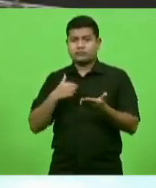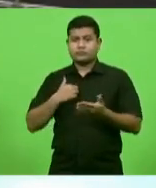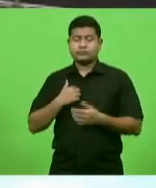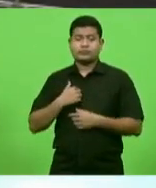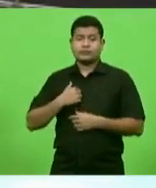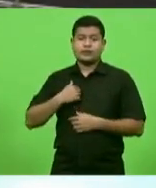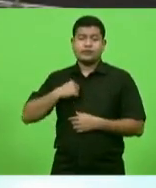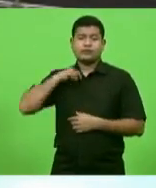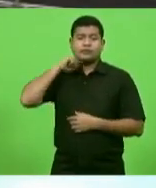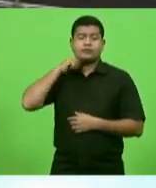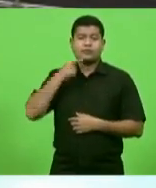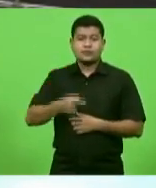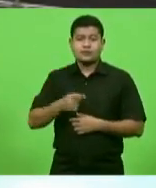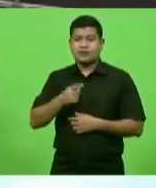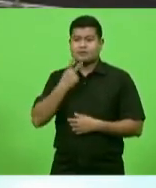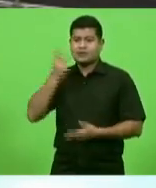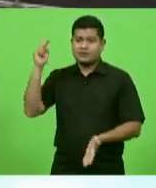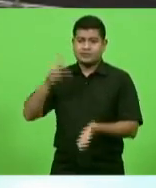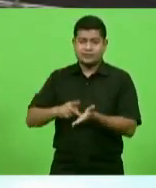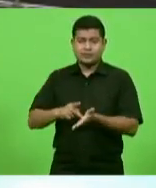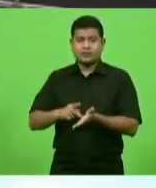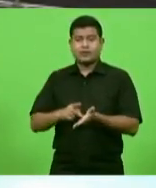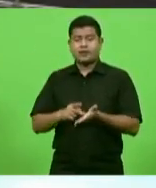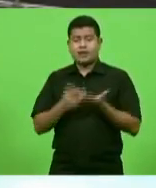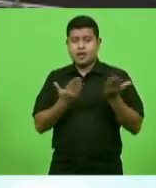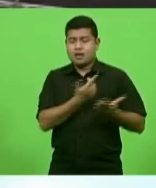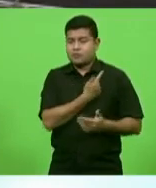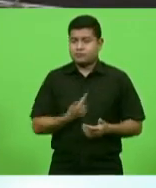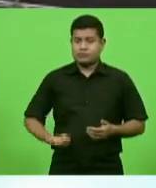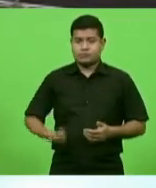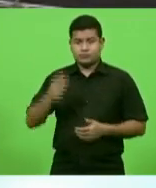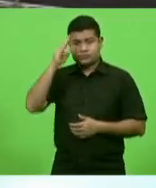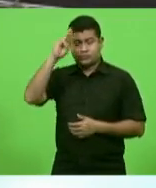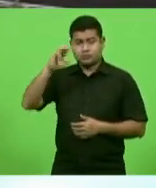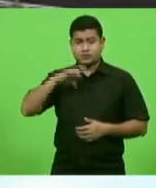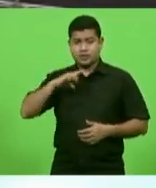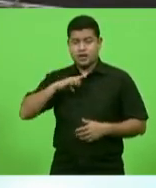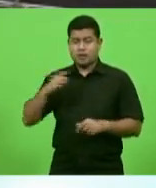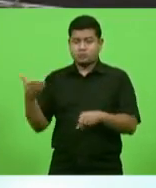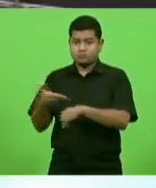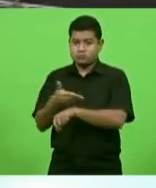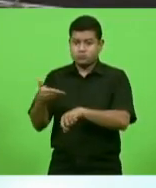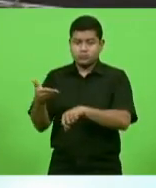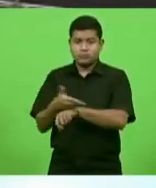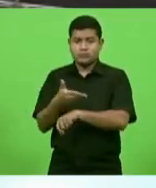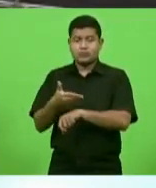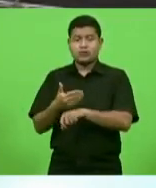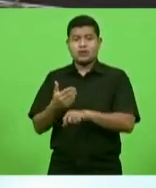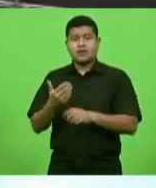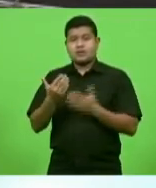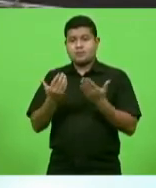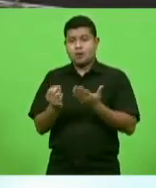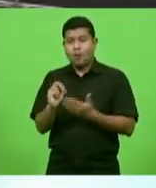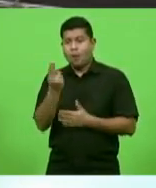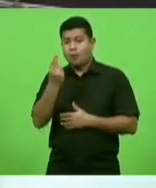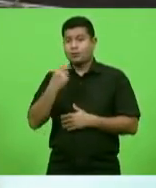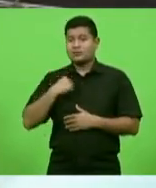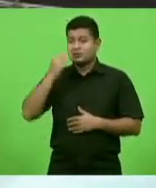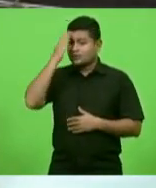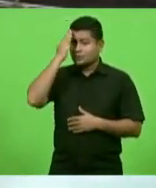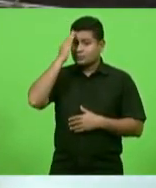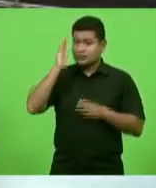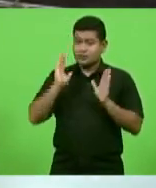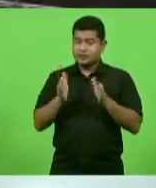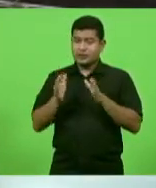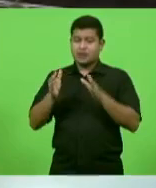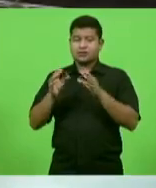segundo o Ministério Público afirmar com segurança e ficar Moisés tenha tido tivesse ciência dos aspectos mais